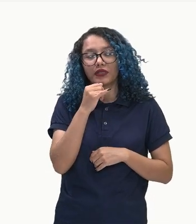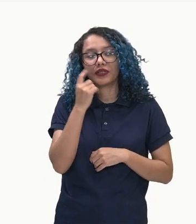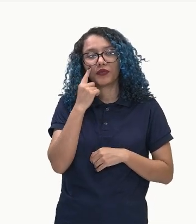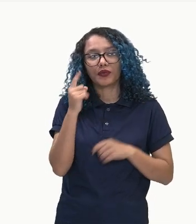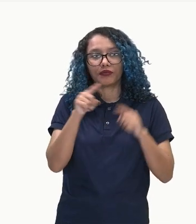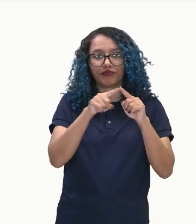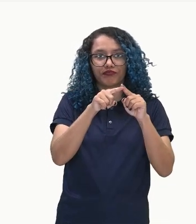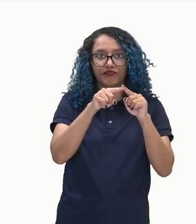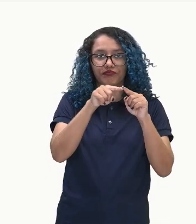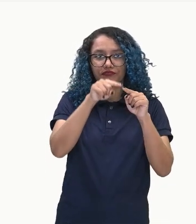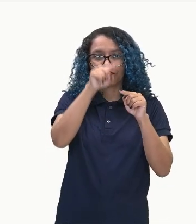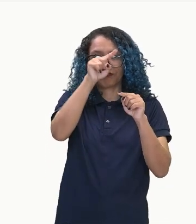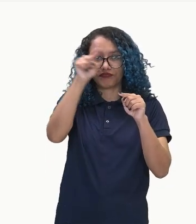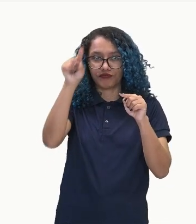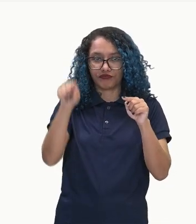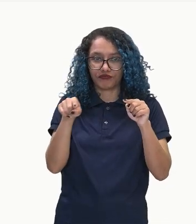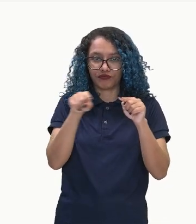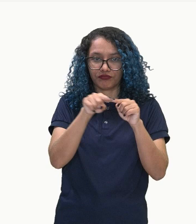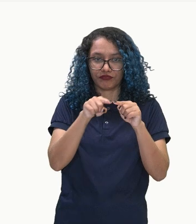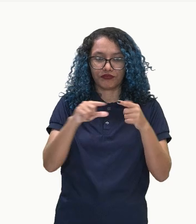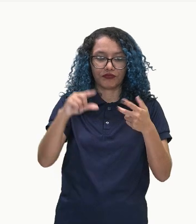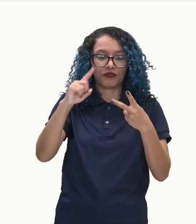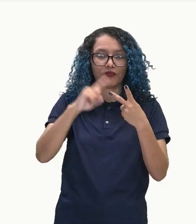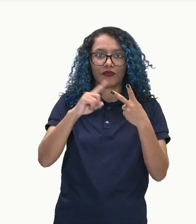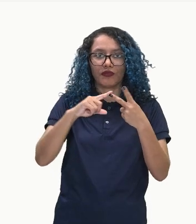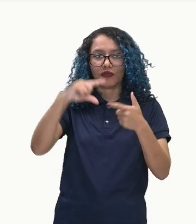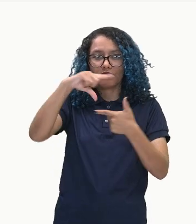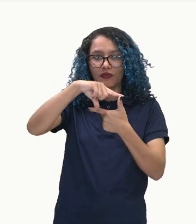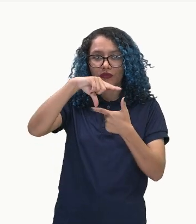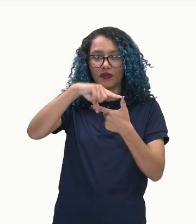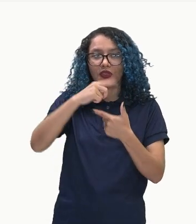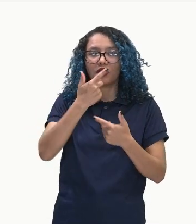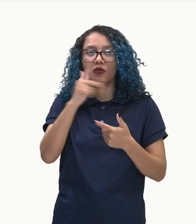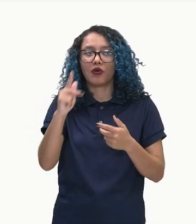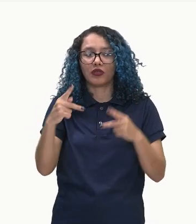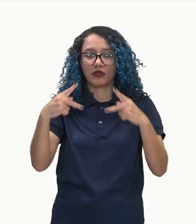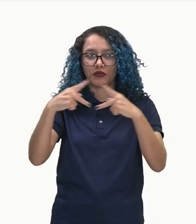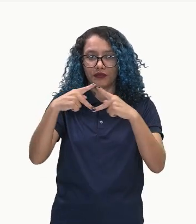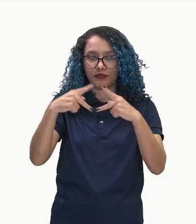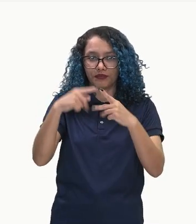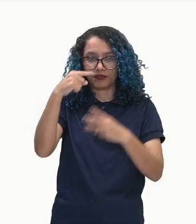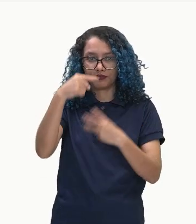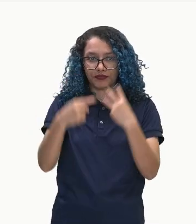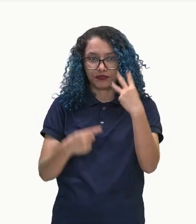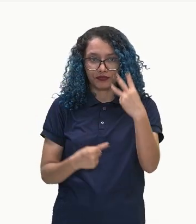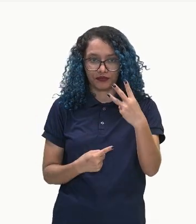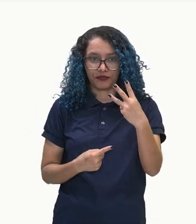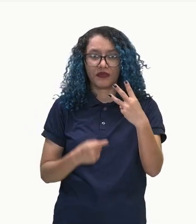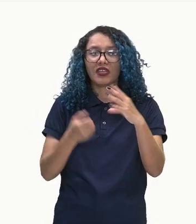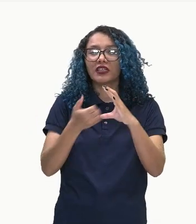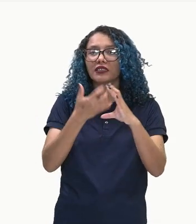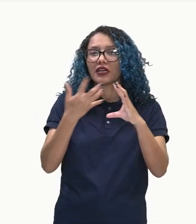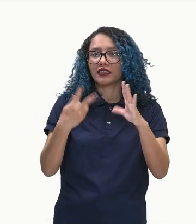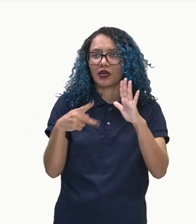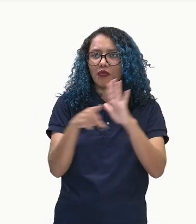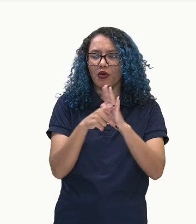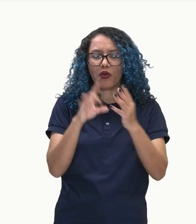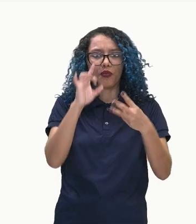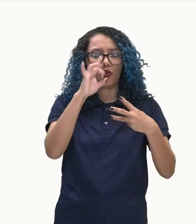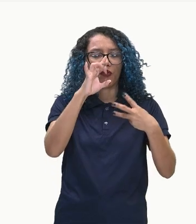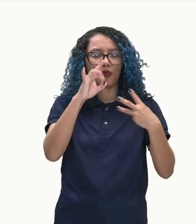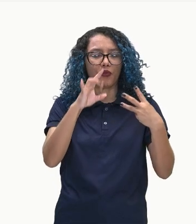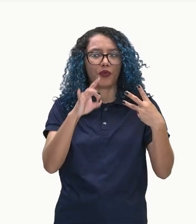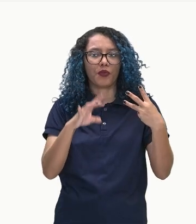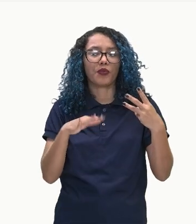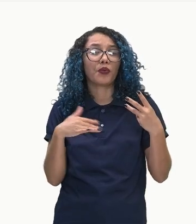o retângulo e o losango. Quais são as propriedades, né? Falando, como nós podemos falar na linguagem